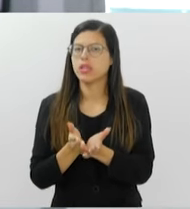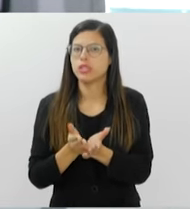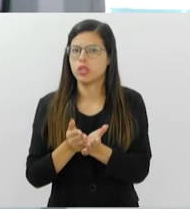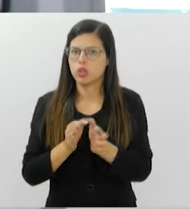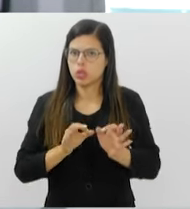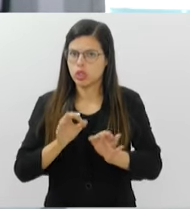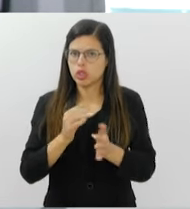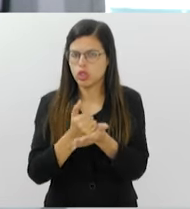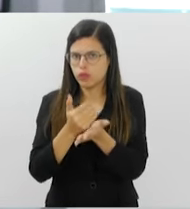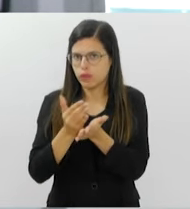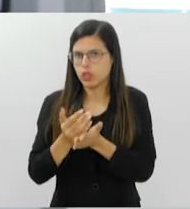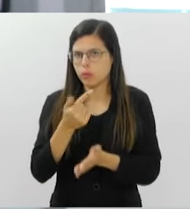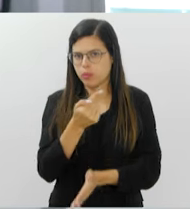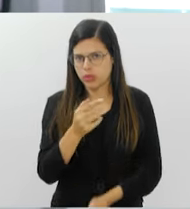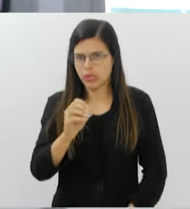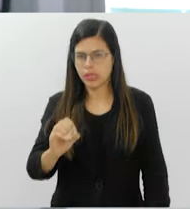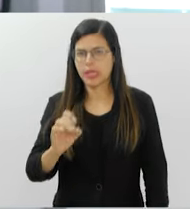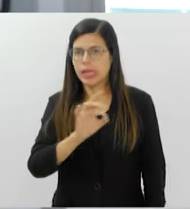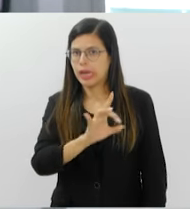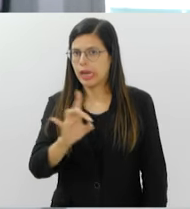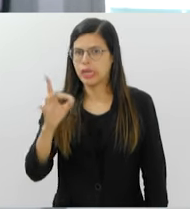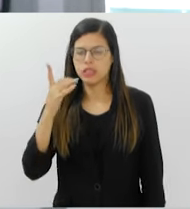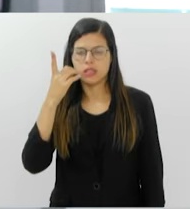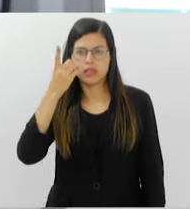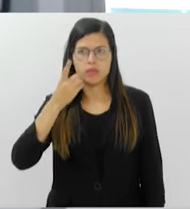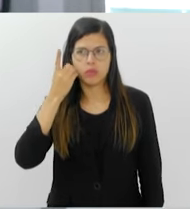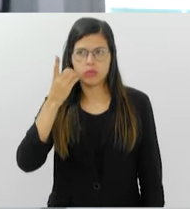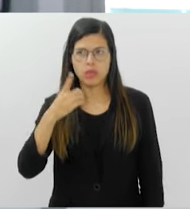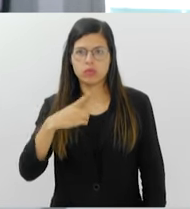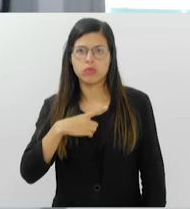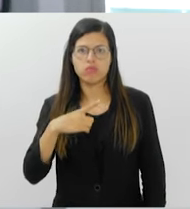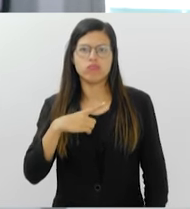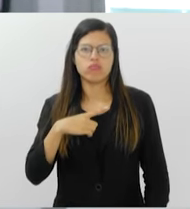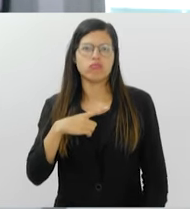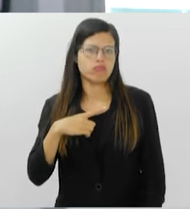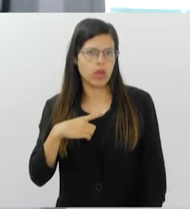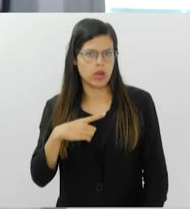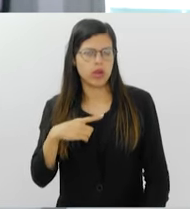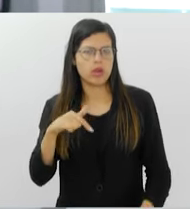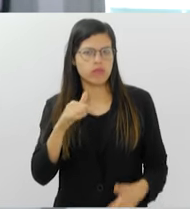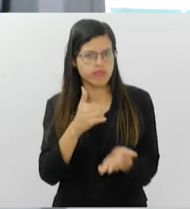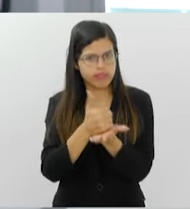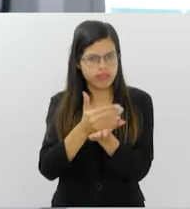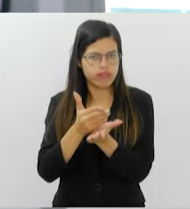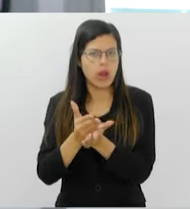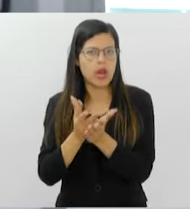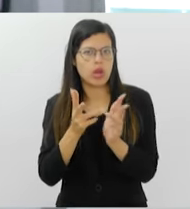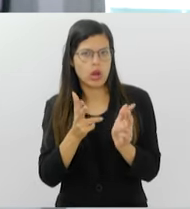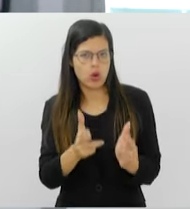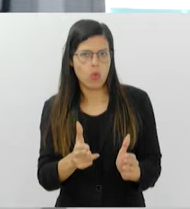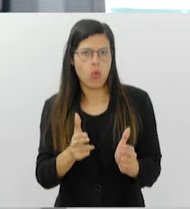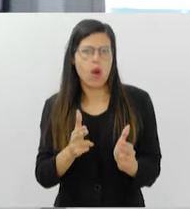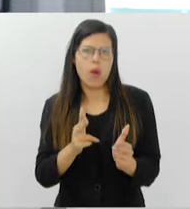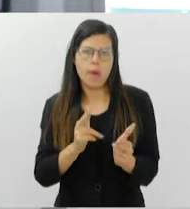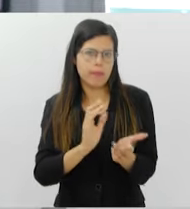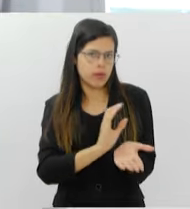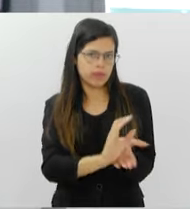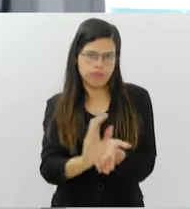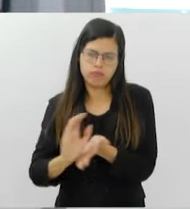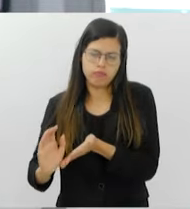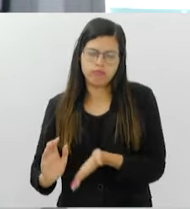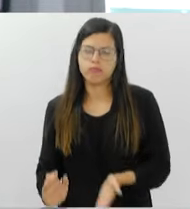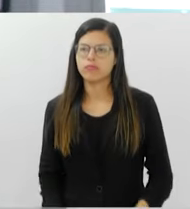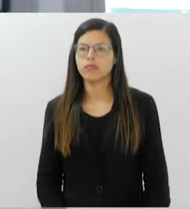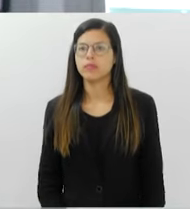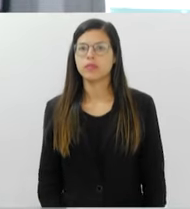por 70 e cada deputado tem uma parte igual a todos os outros para destinar às suas emendas impositivas.